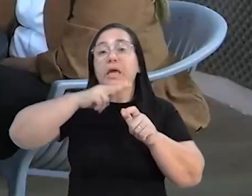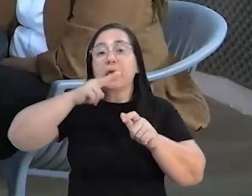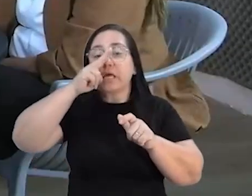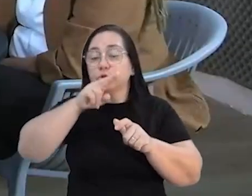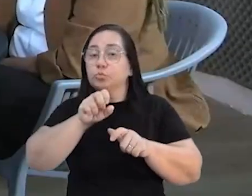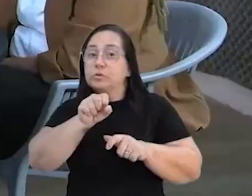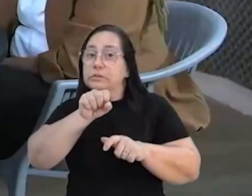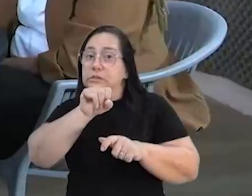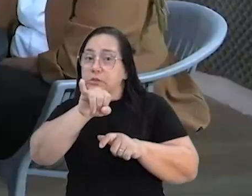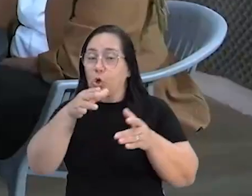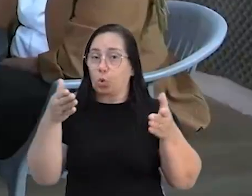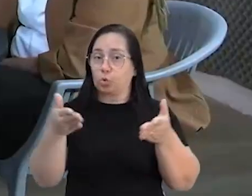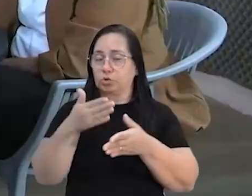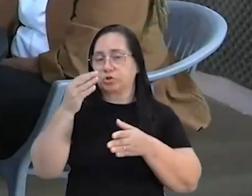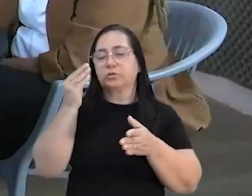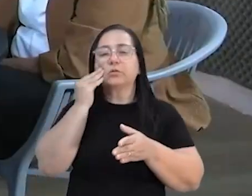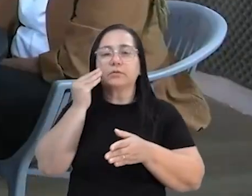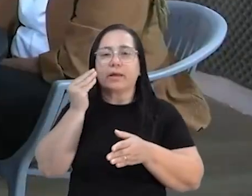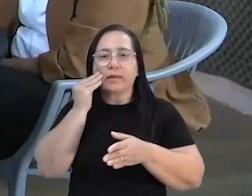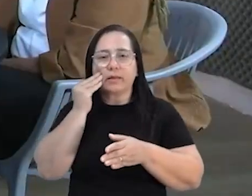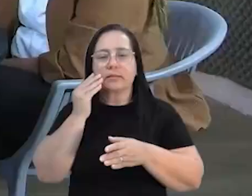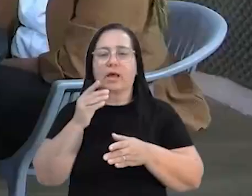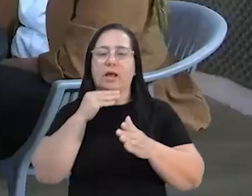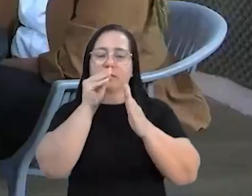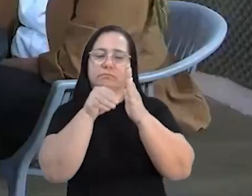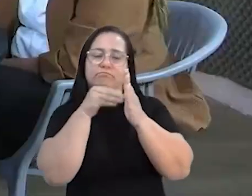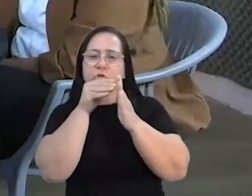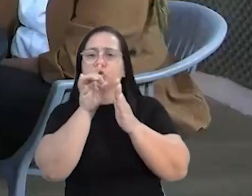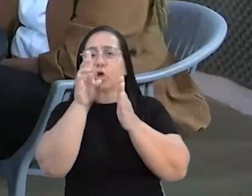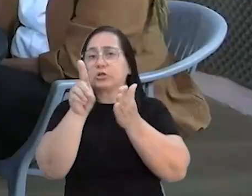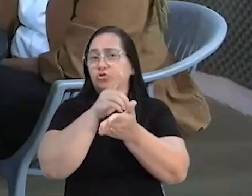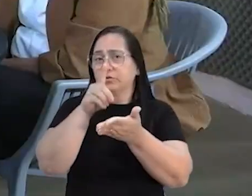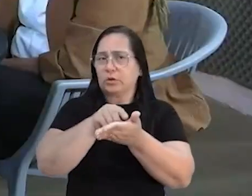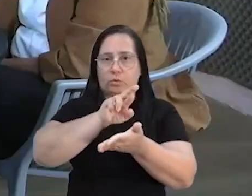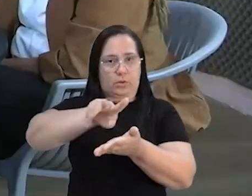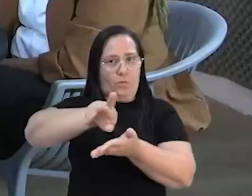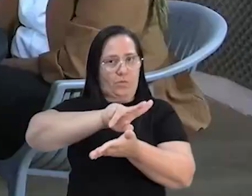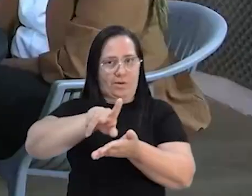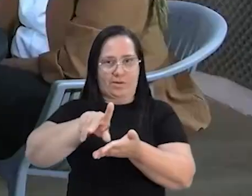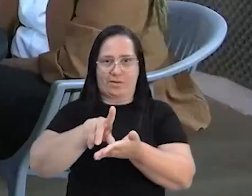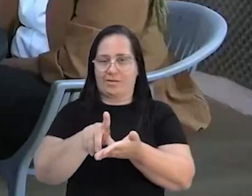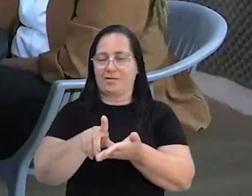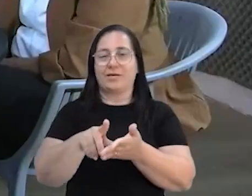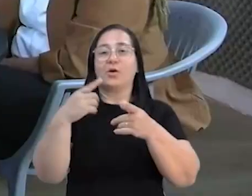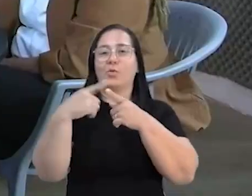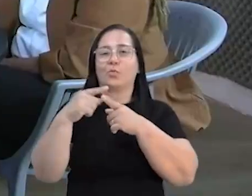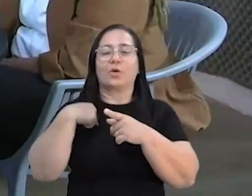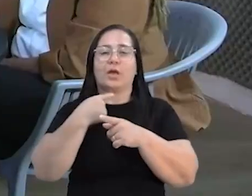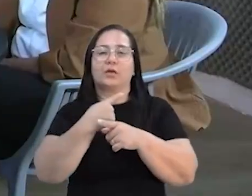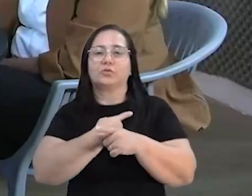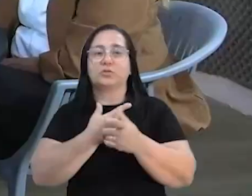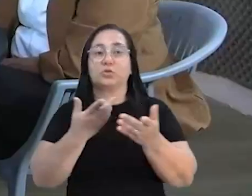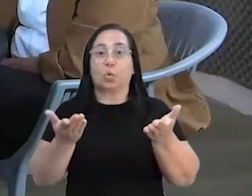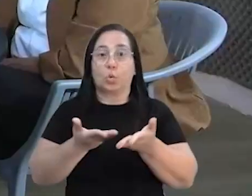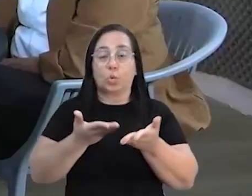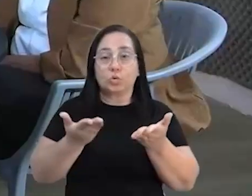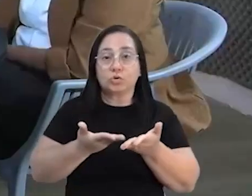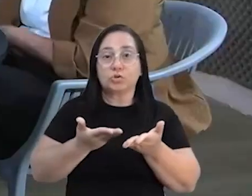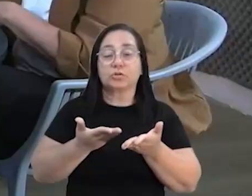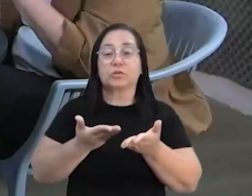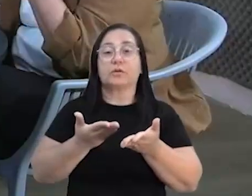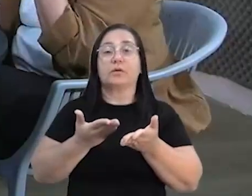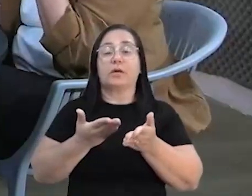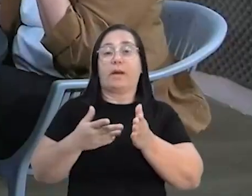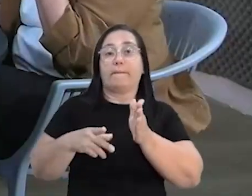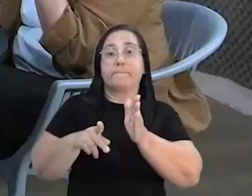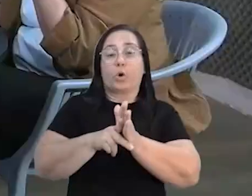e por mais que a gente hoje entenda que o design gráfico é só digital, não é. Não é porque a gente e a gente